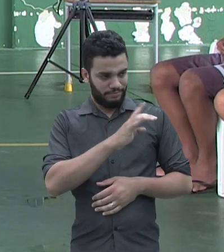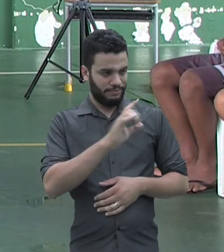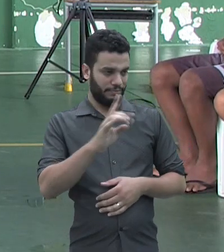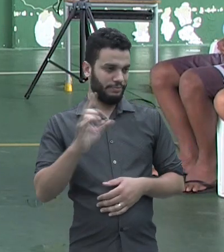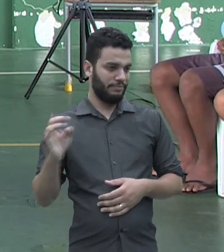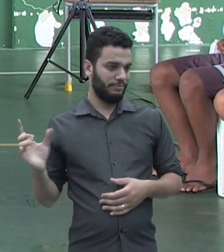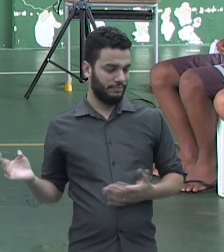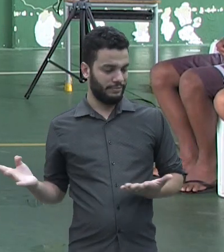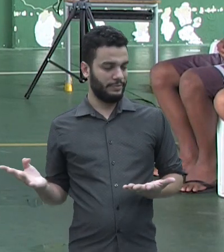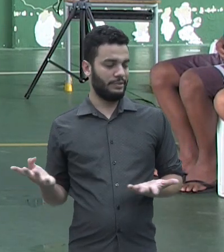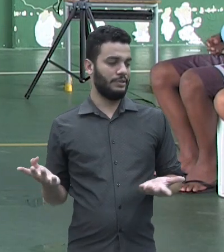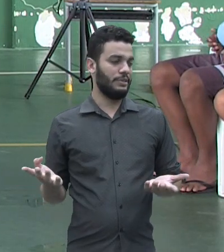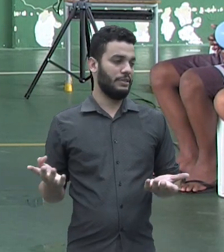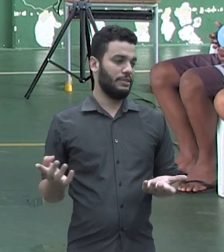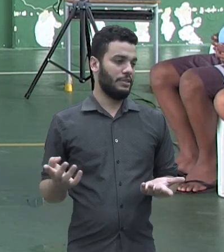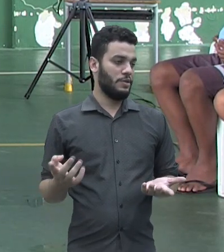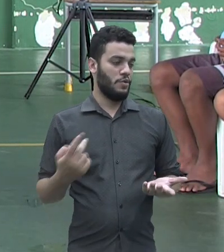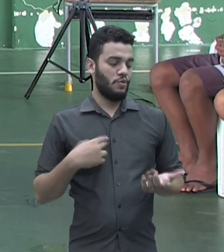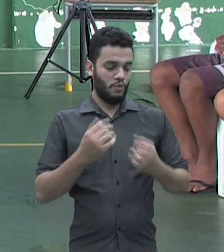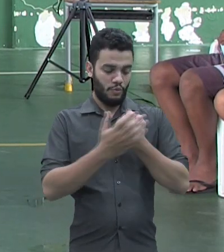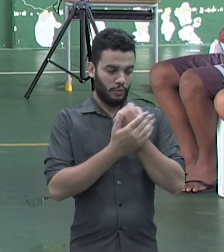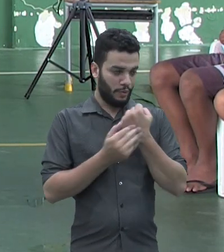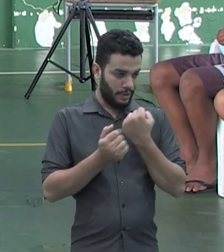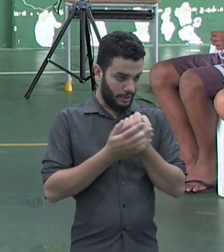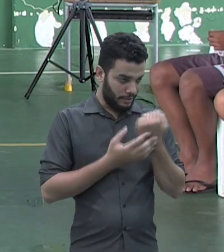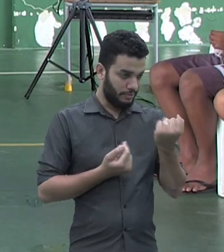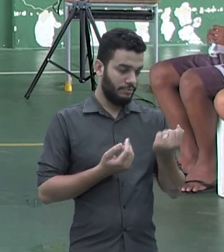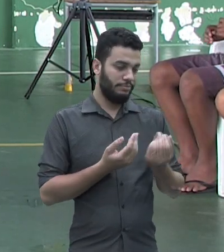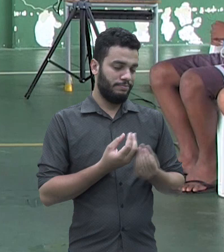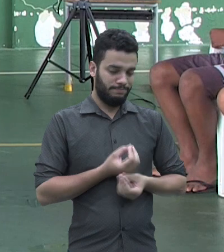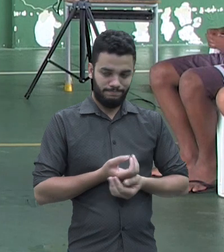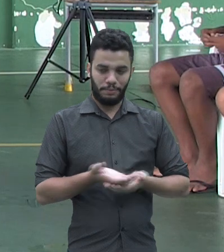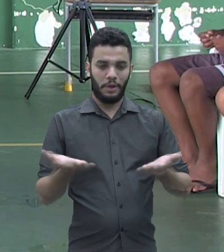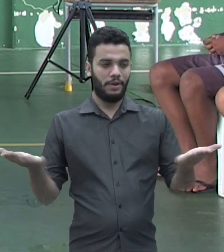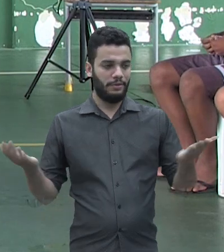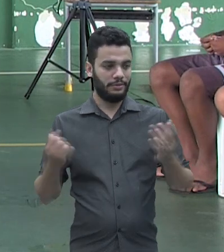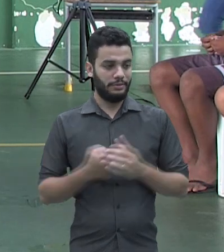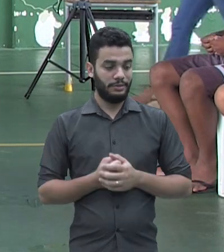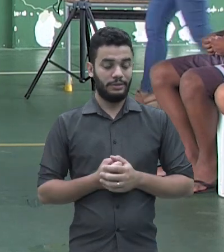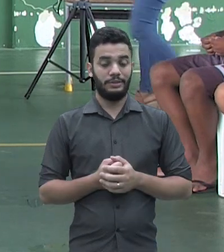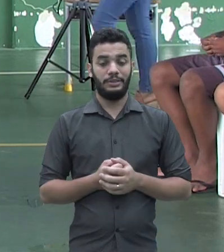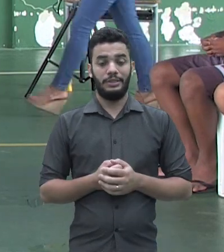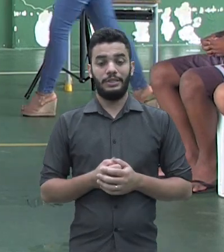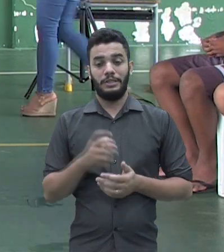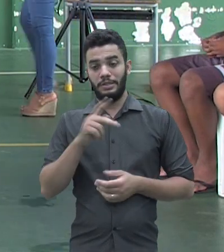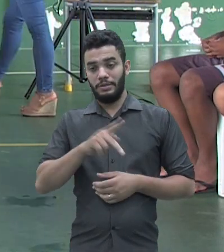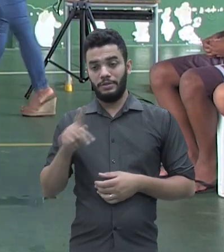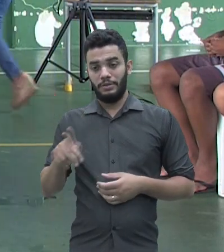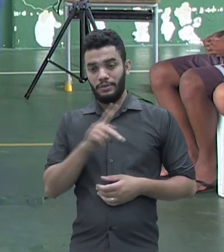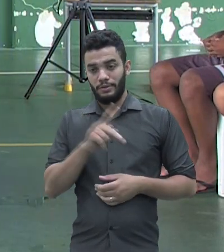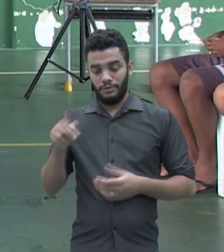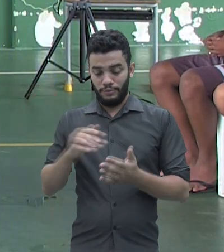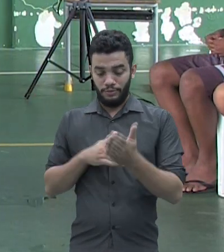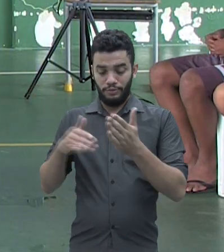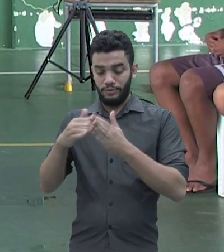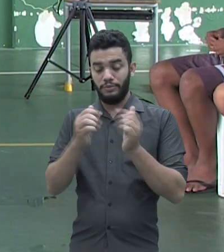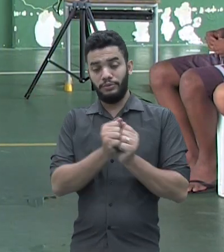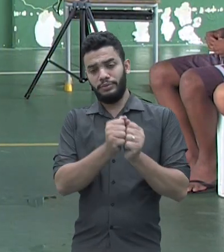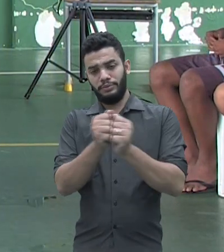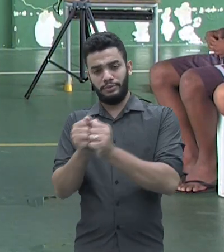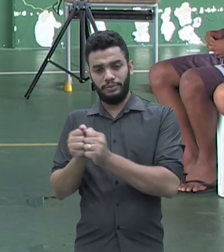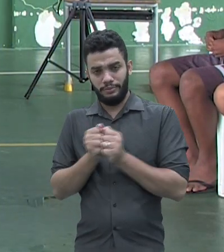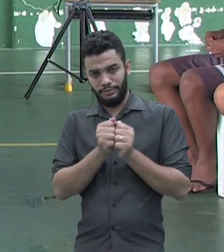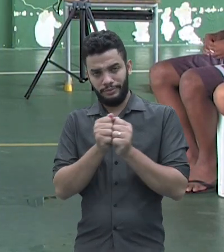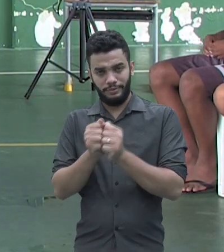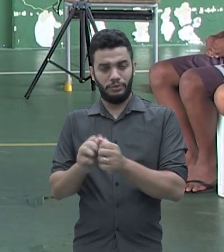professora Patrícia também. E a Vanessa participou, aceitou o nosso convite. E eu espero que